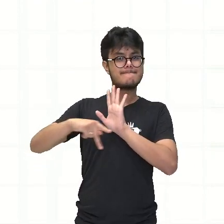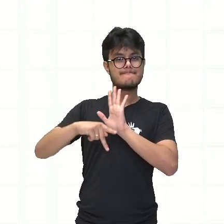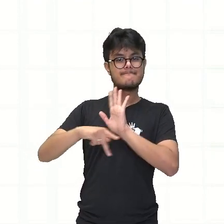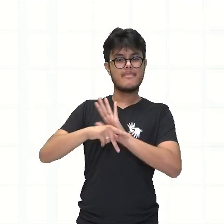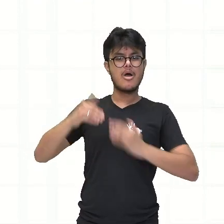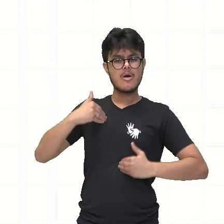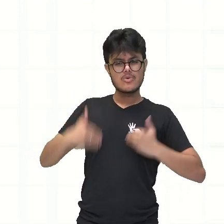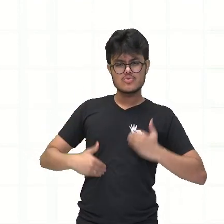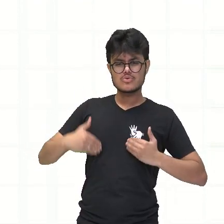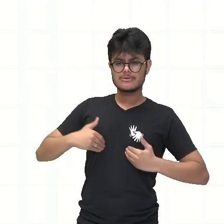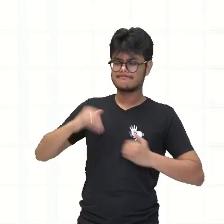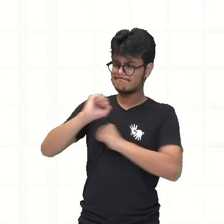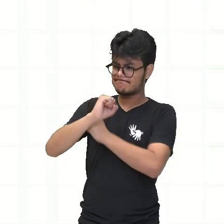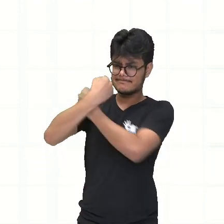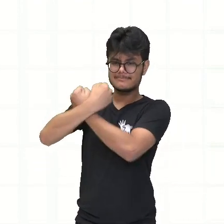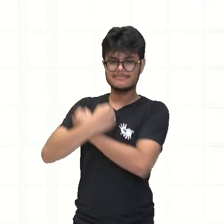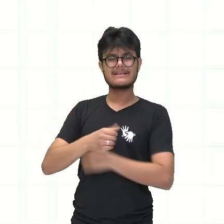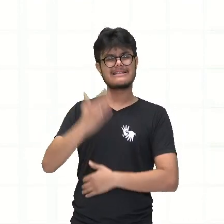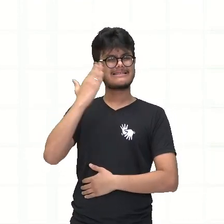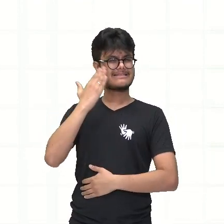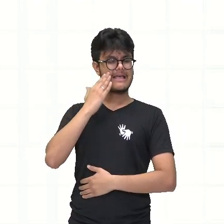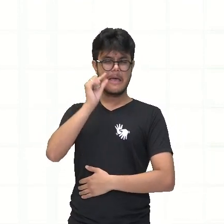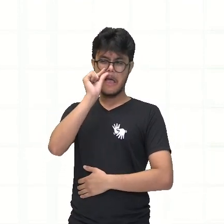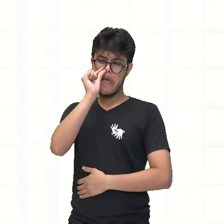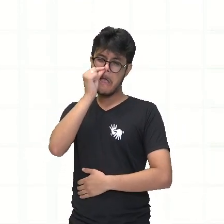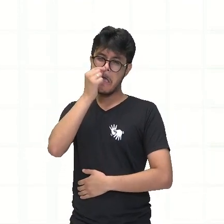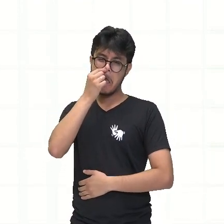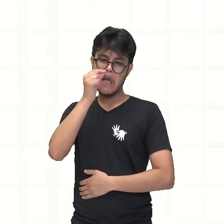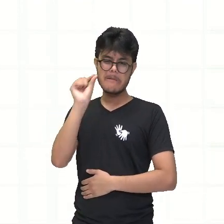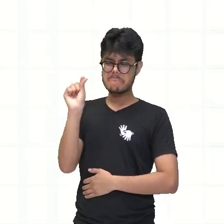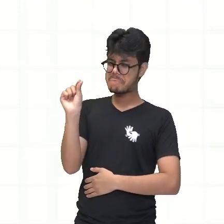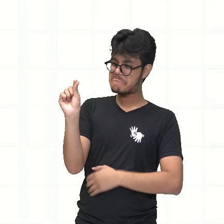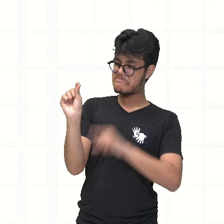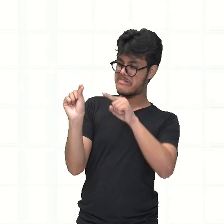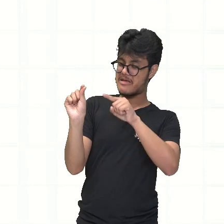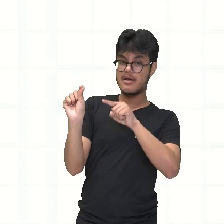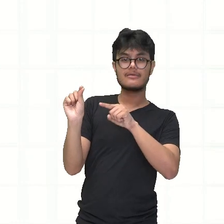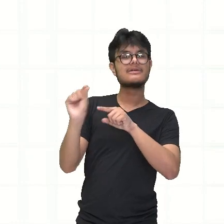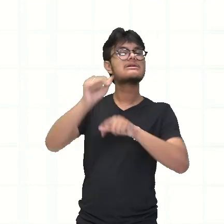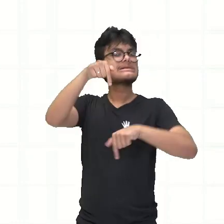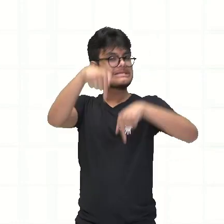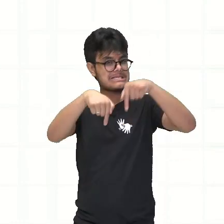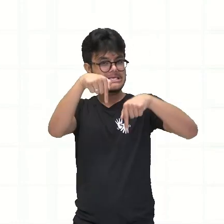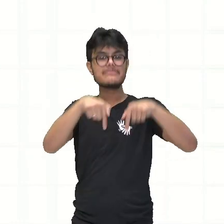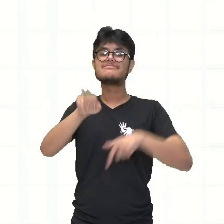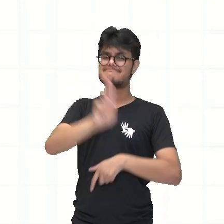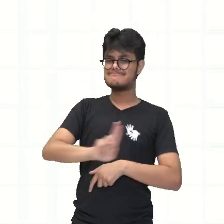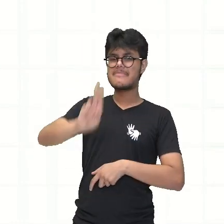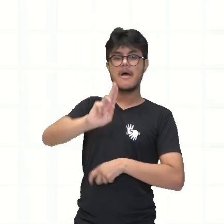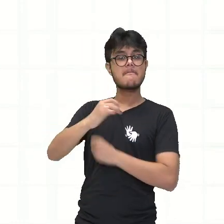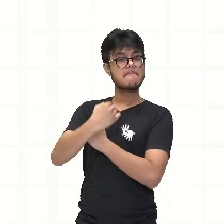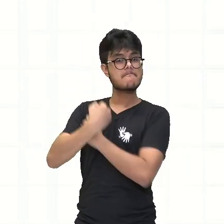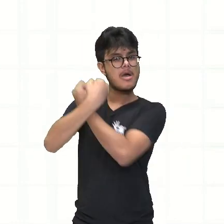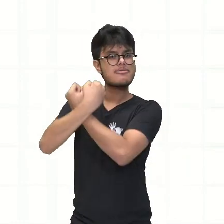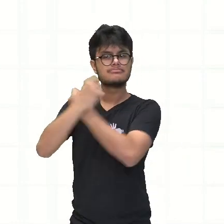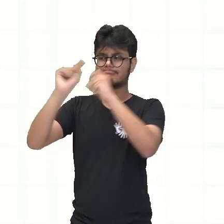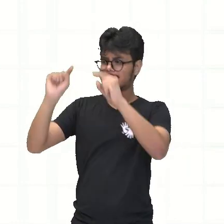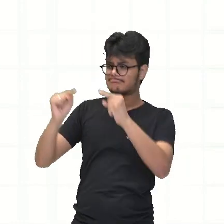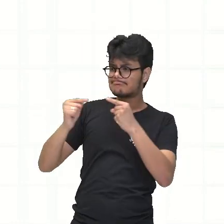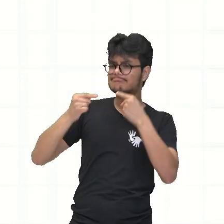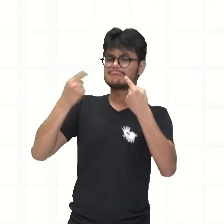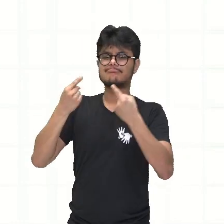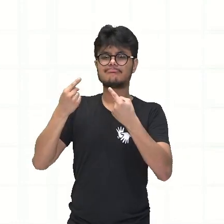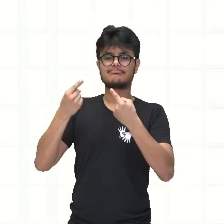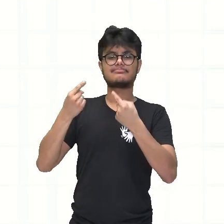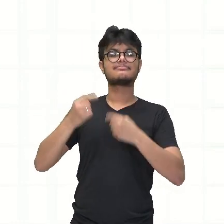do nariz? Pois é, já são barreiras químicas. Todos eles também vão agir contra os